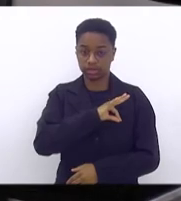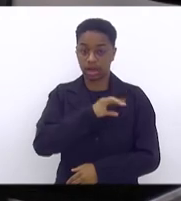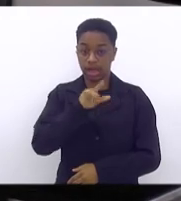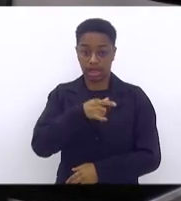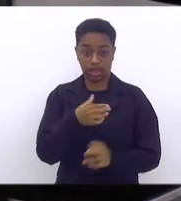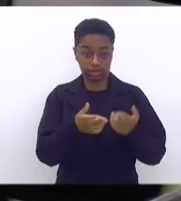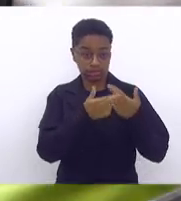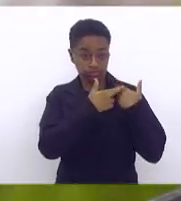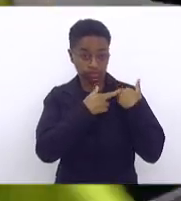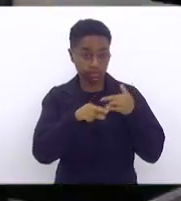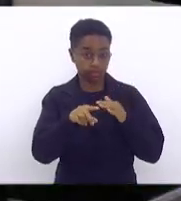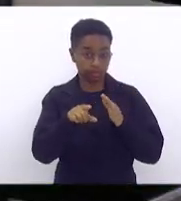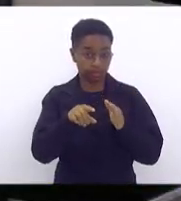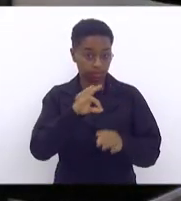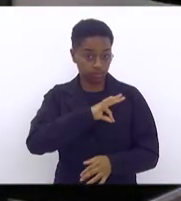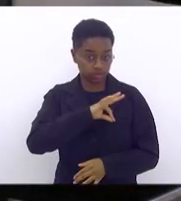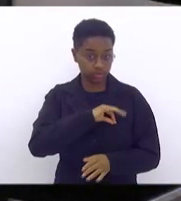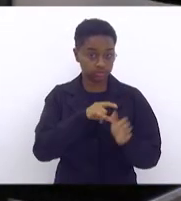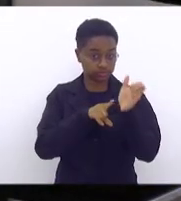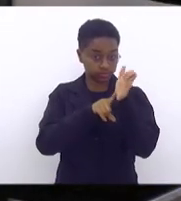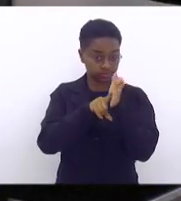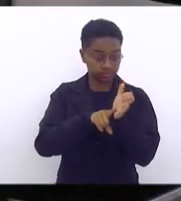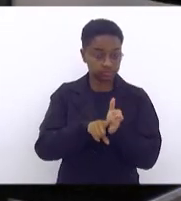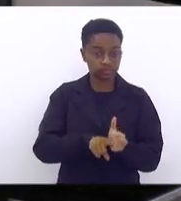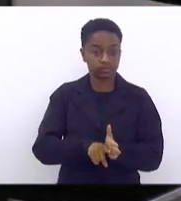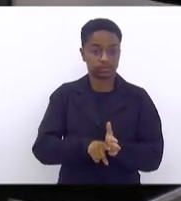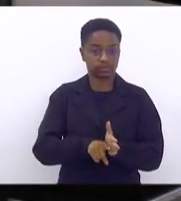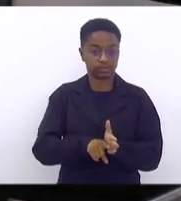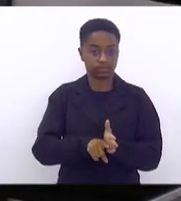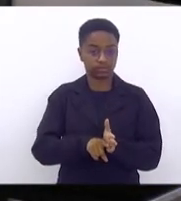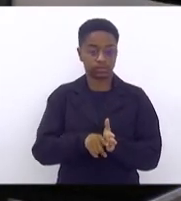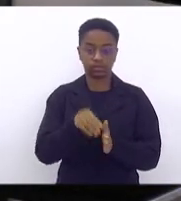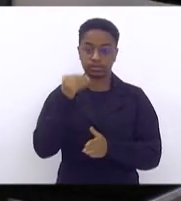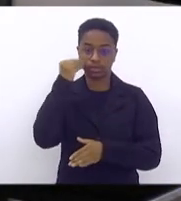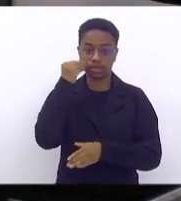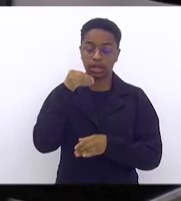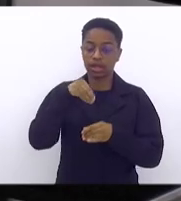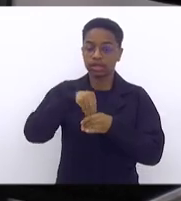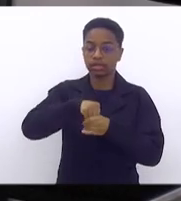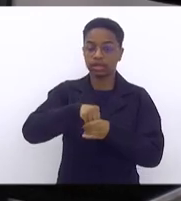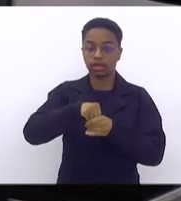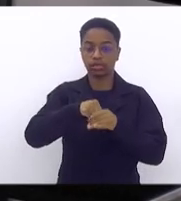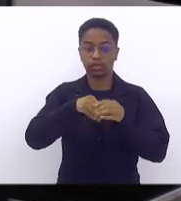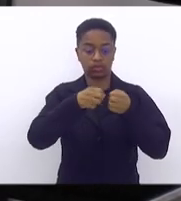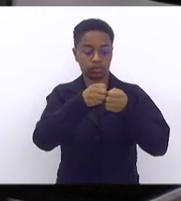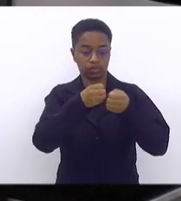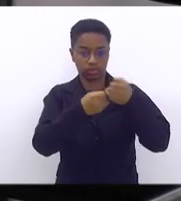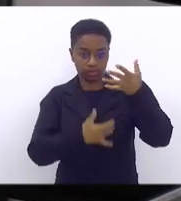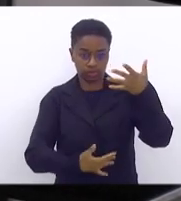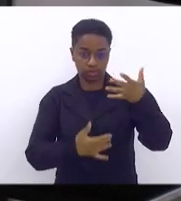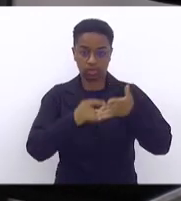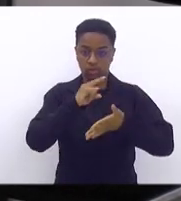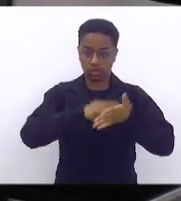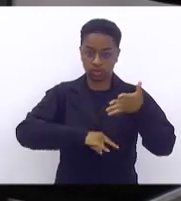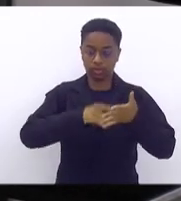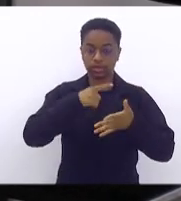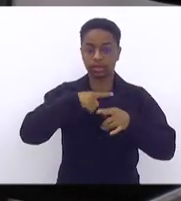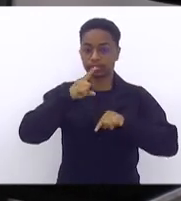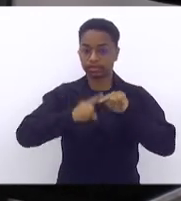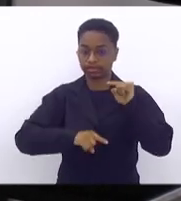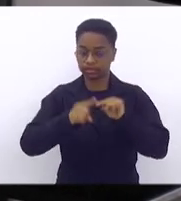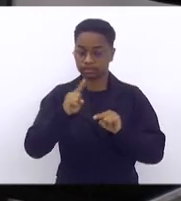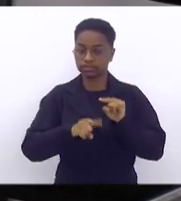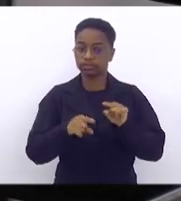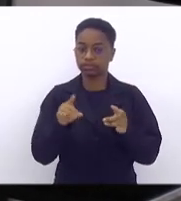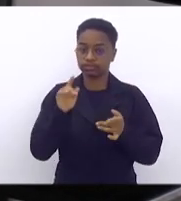investigar para ter, dentro do inquérito, no primeiro momento, elementos que